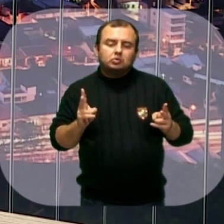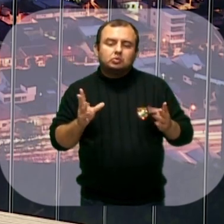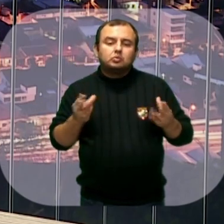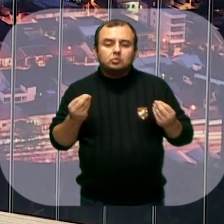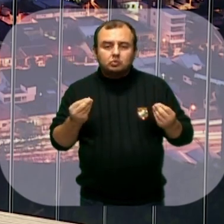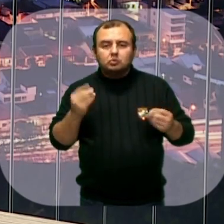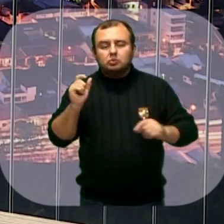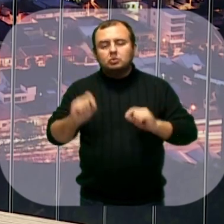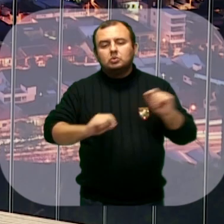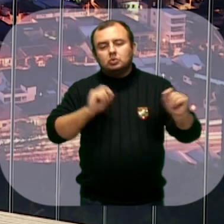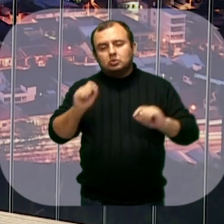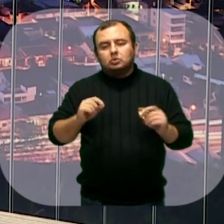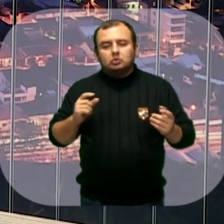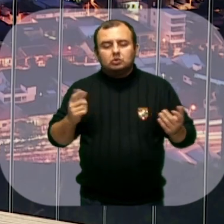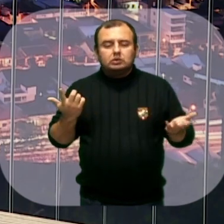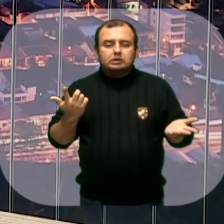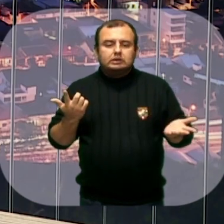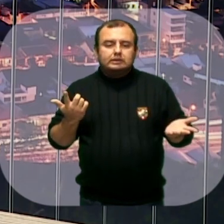muito, sei lá,